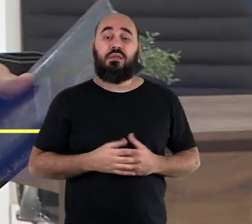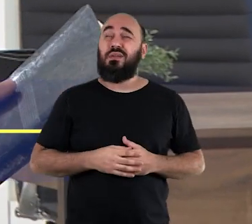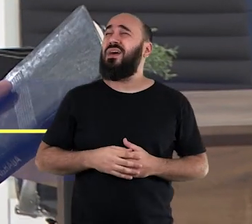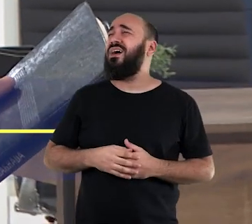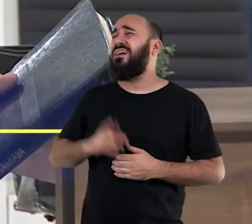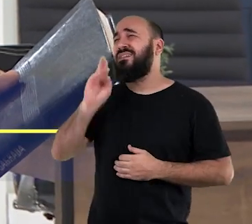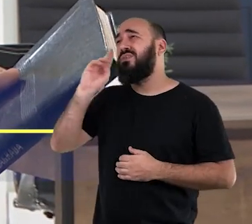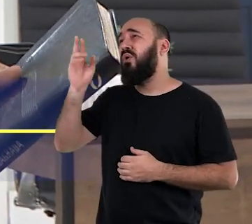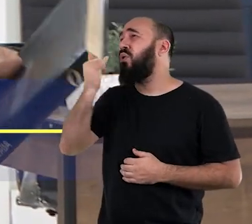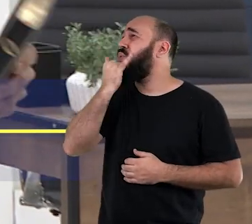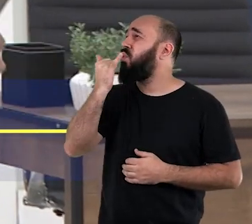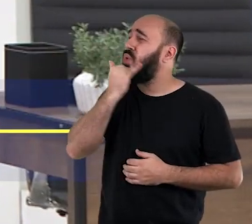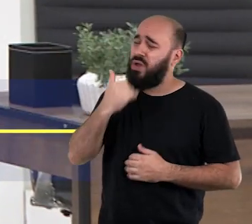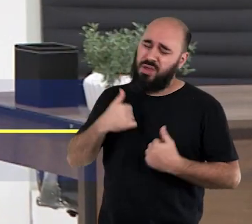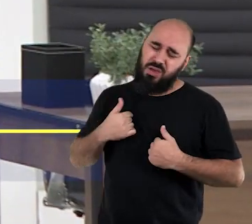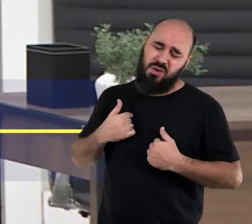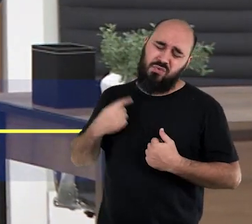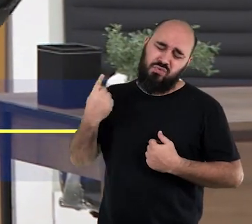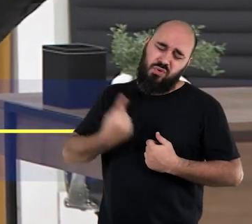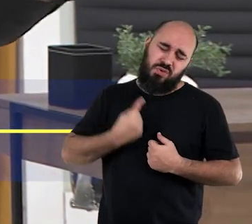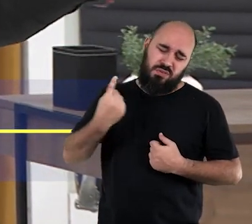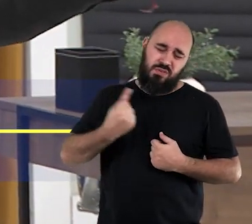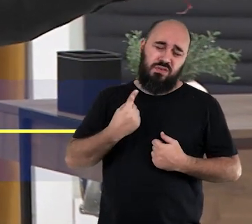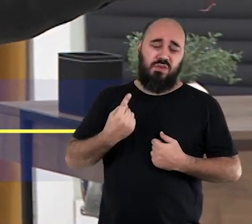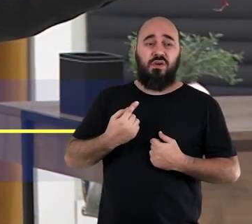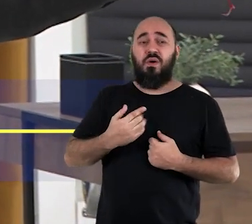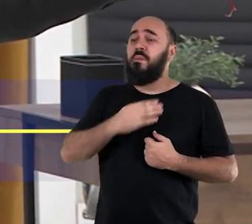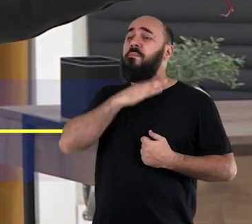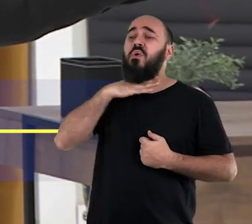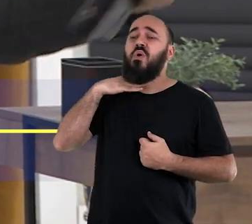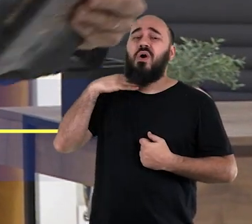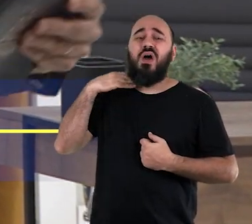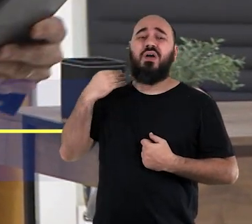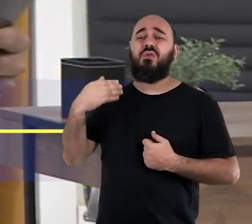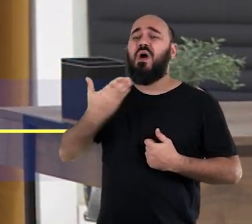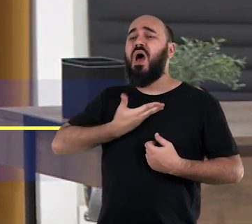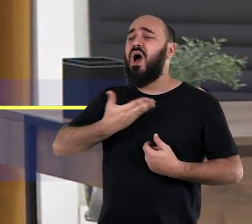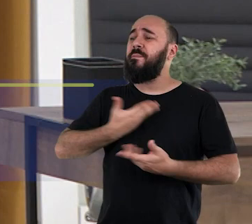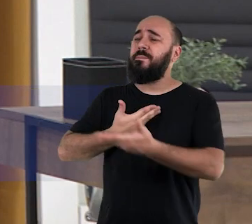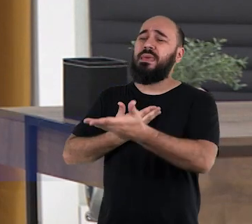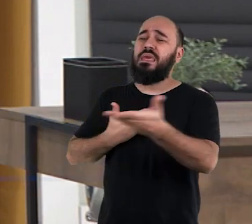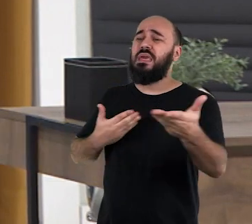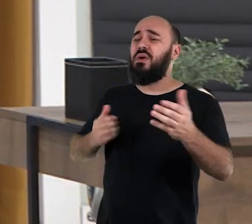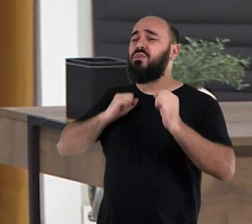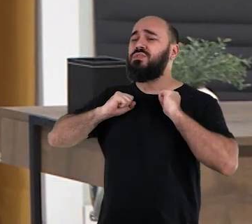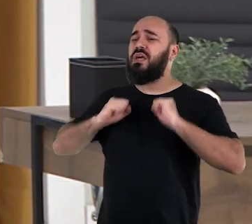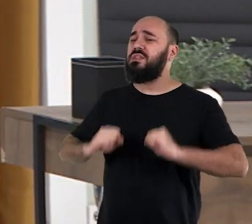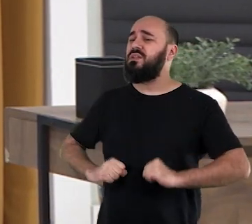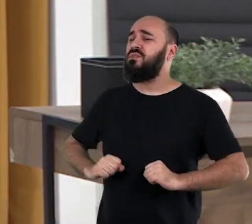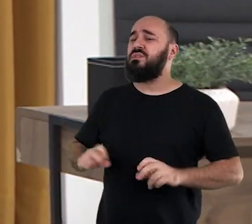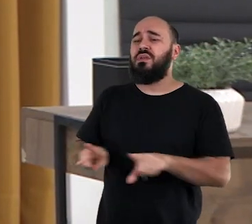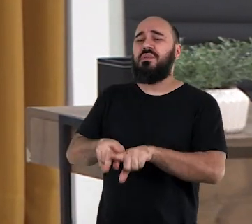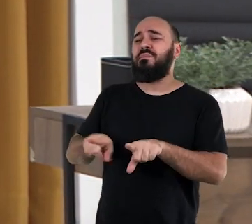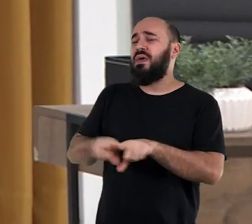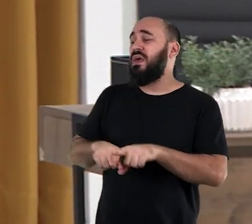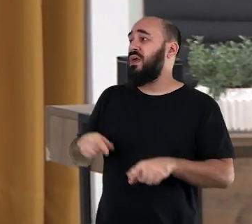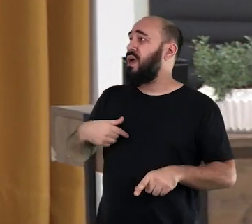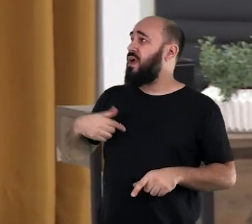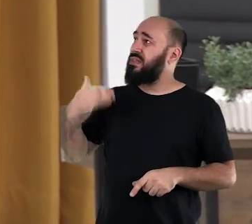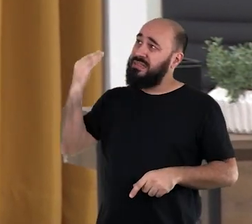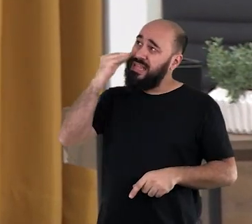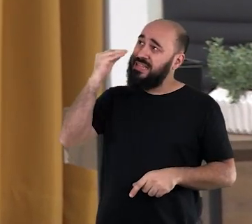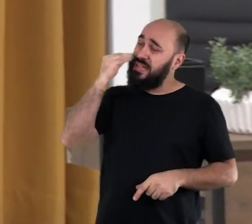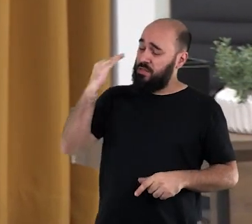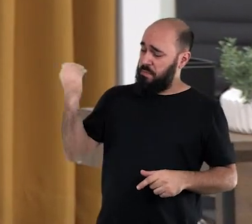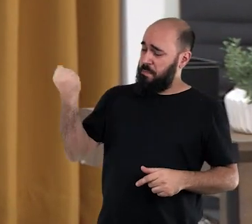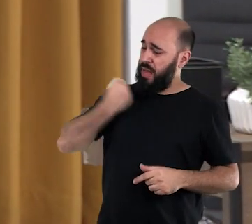fiquei sozinho. Mataram todos os profetas do Senhor e agora estão tentando me matar, é por isso que eu estou aqui.